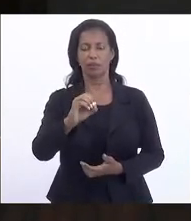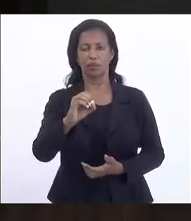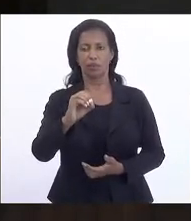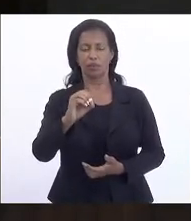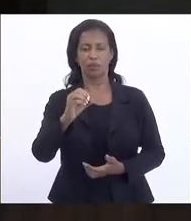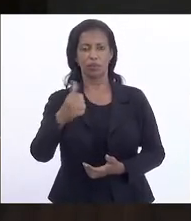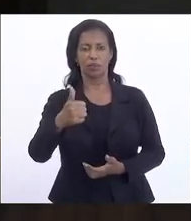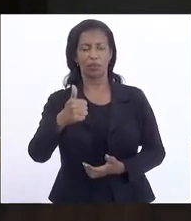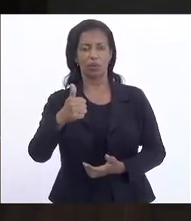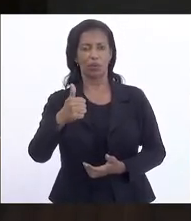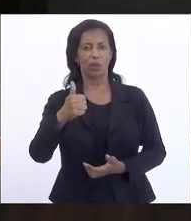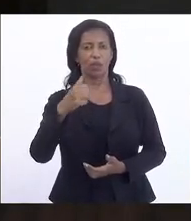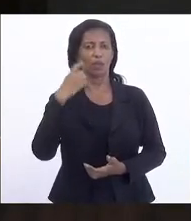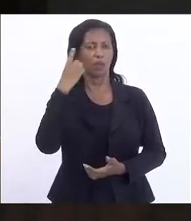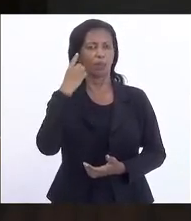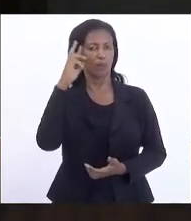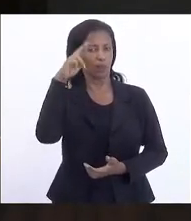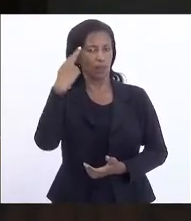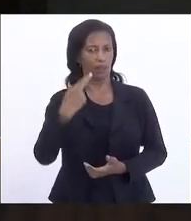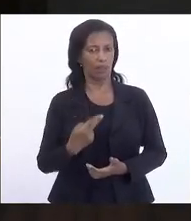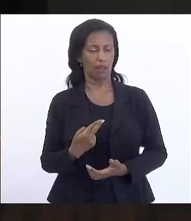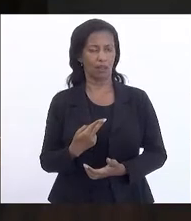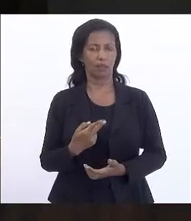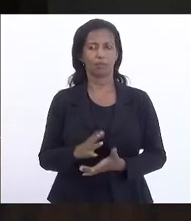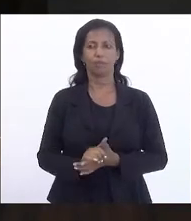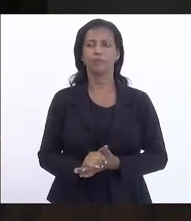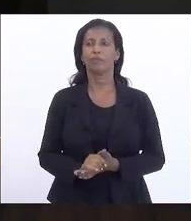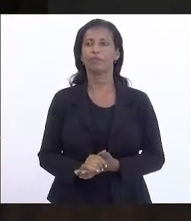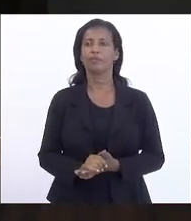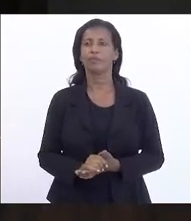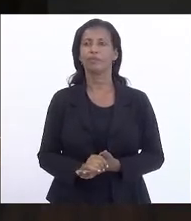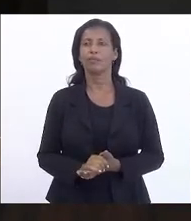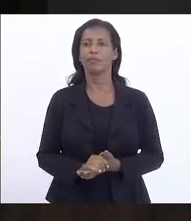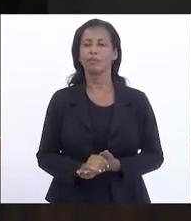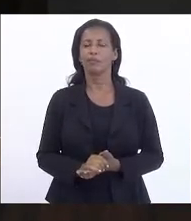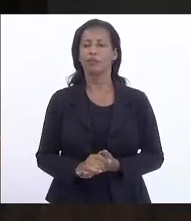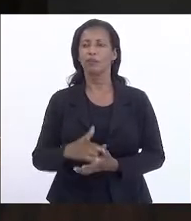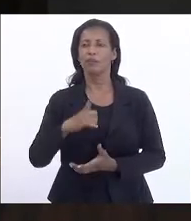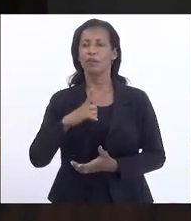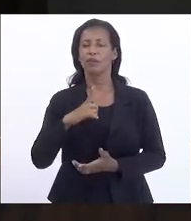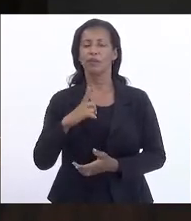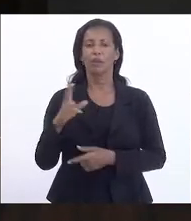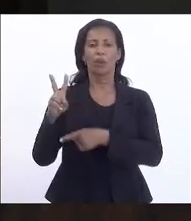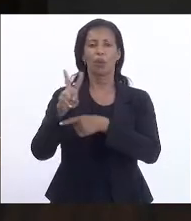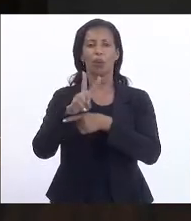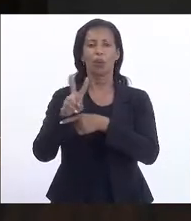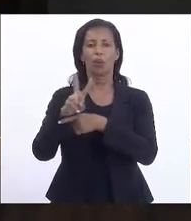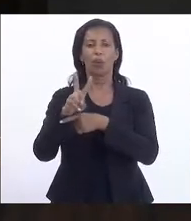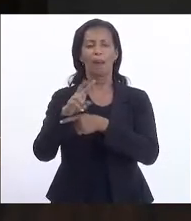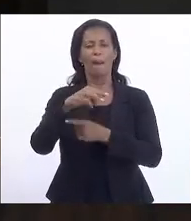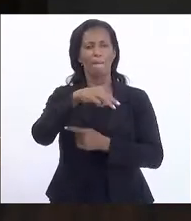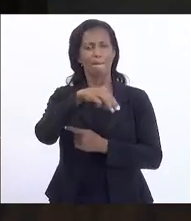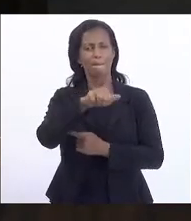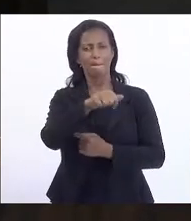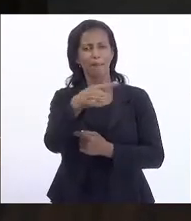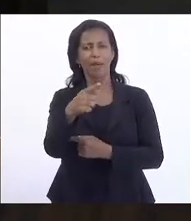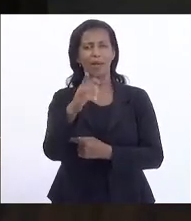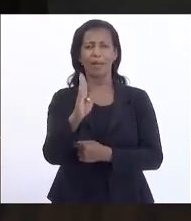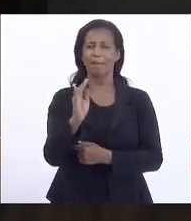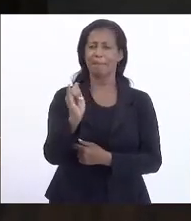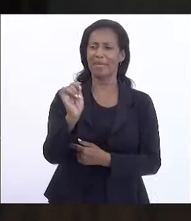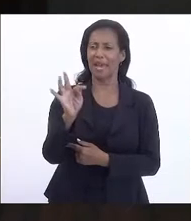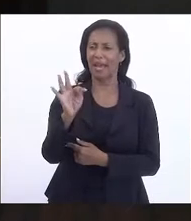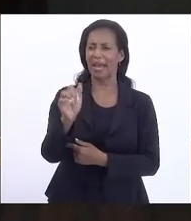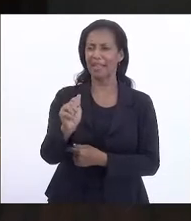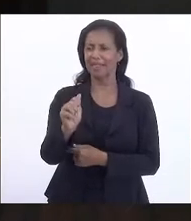21, de autoria da deputada Renata Souza. Que institui o Observatório Mãe Beata de Emanjá. Sobre o